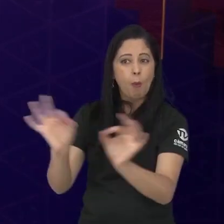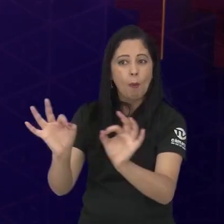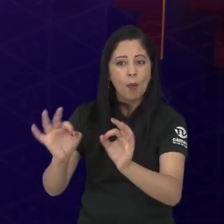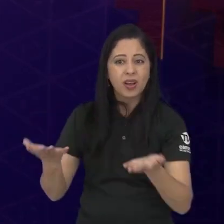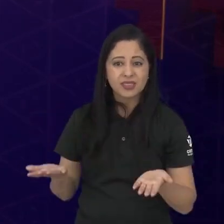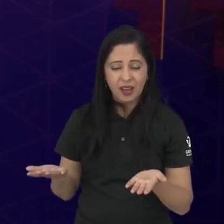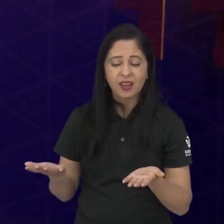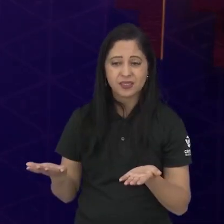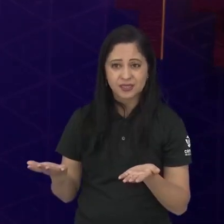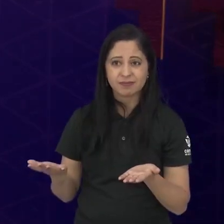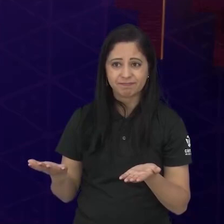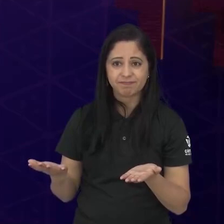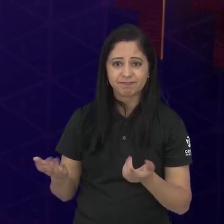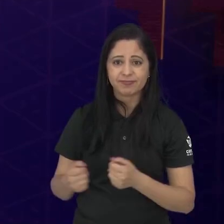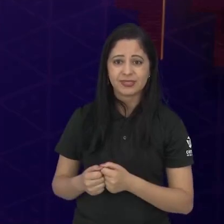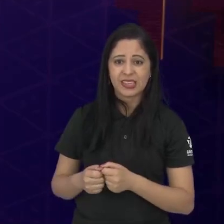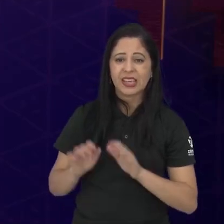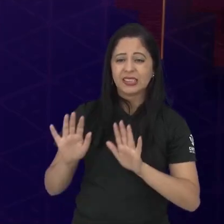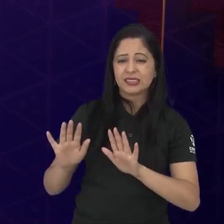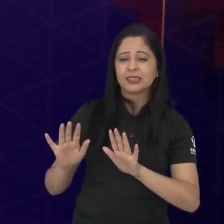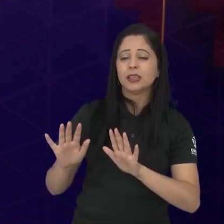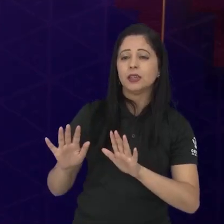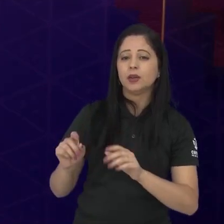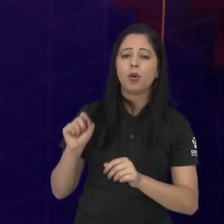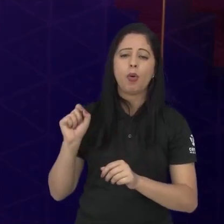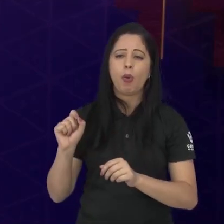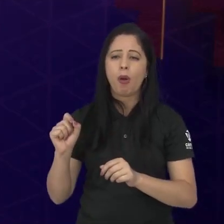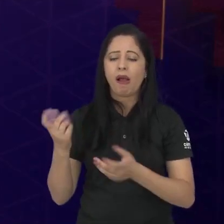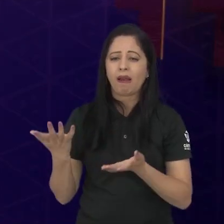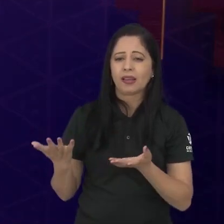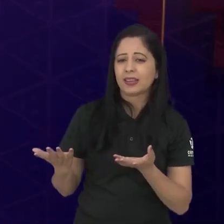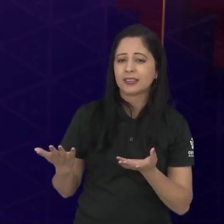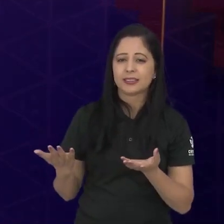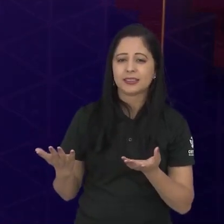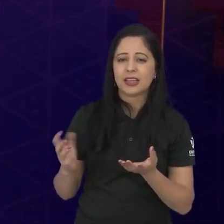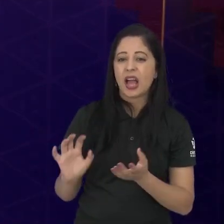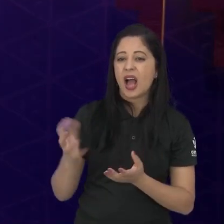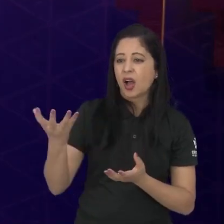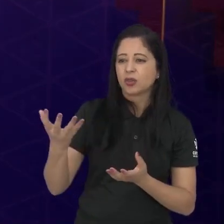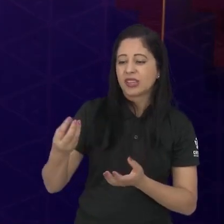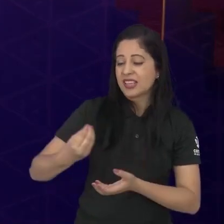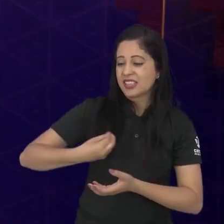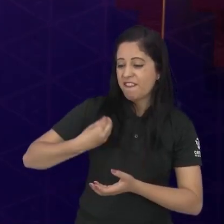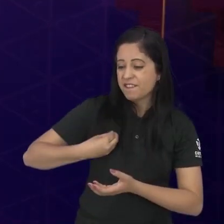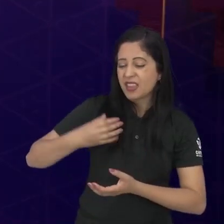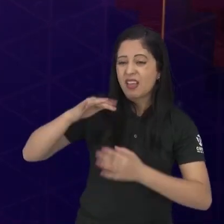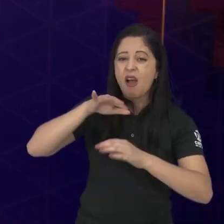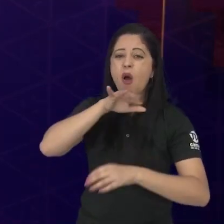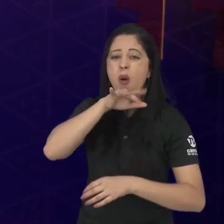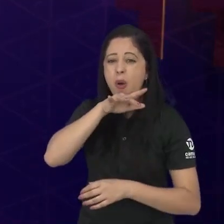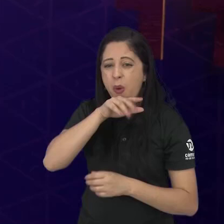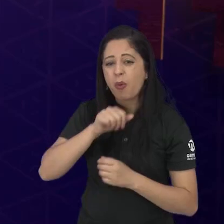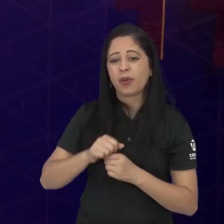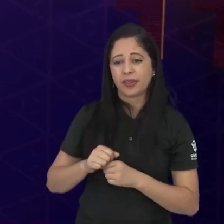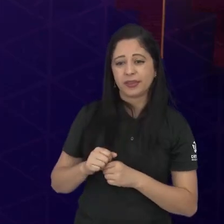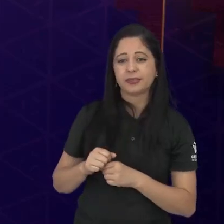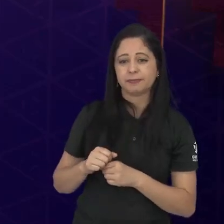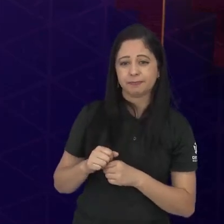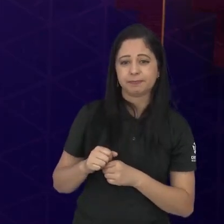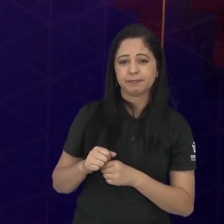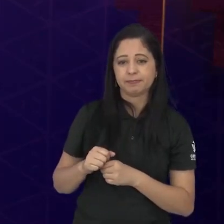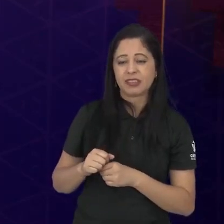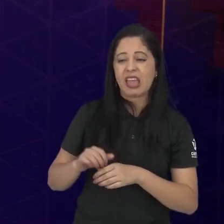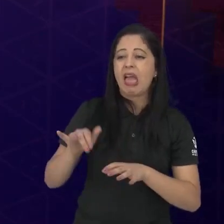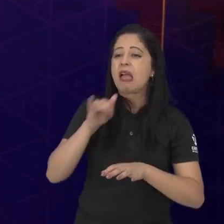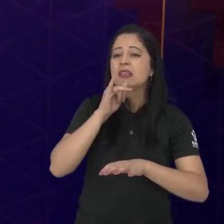ser humano, e aí acaba proporcionando condições de vida ridículas, assim, tipo,